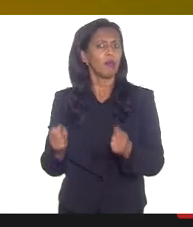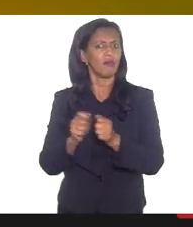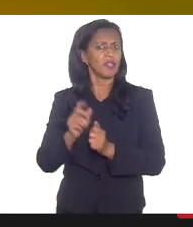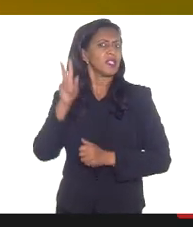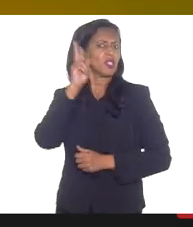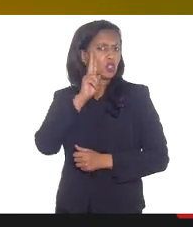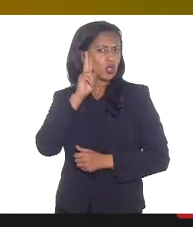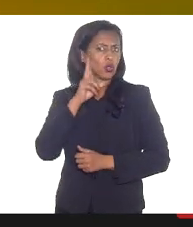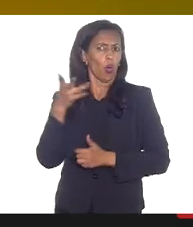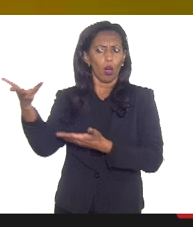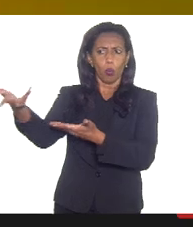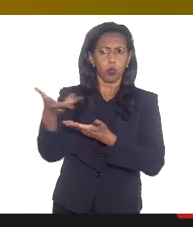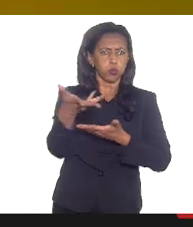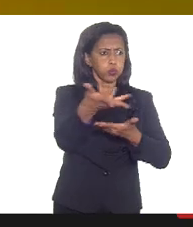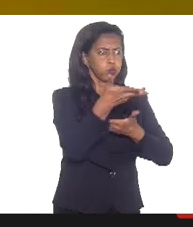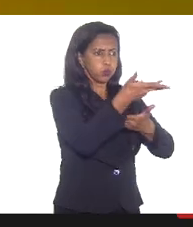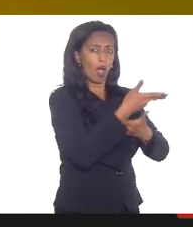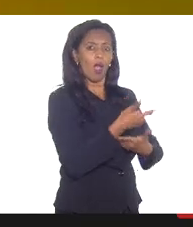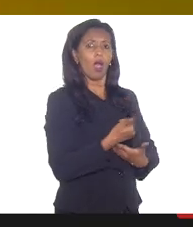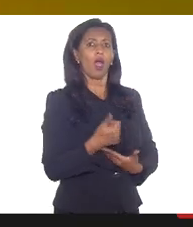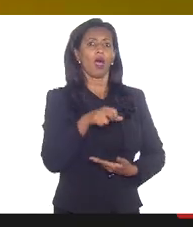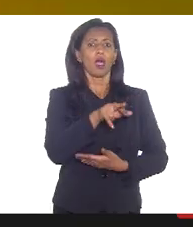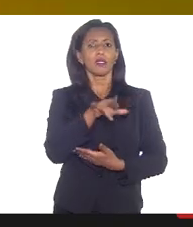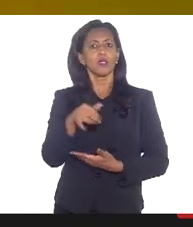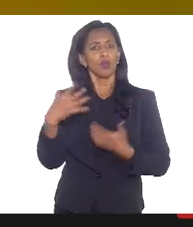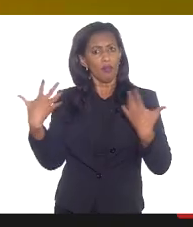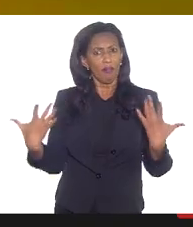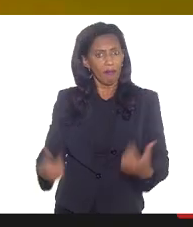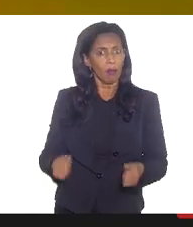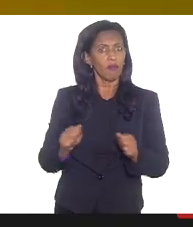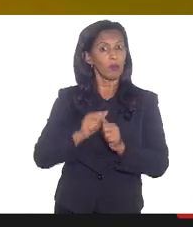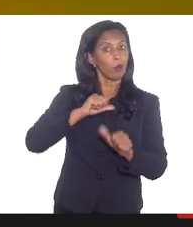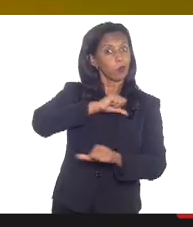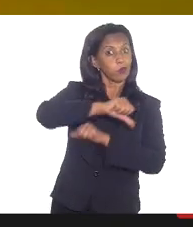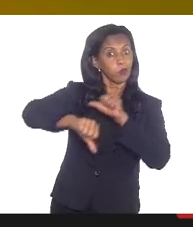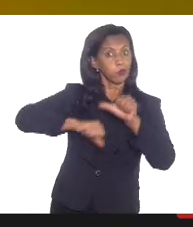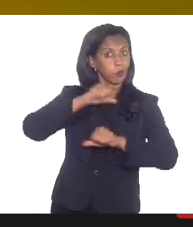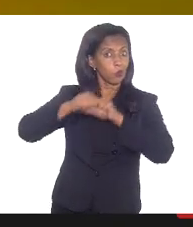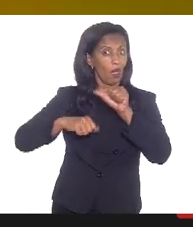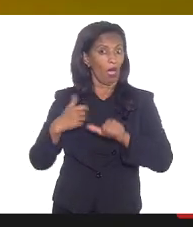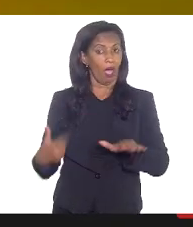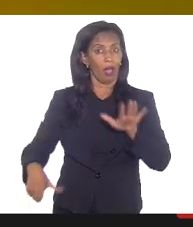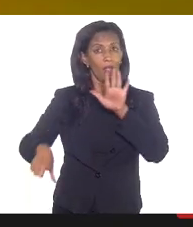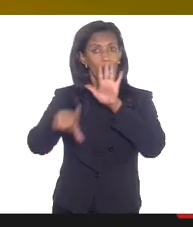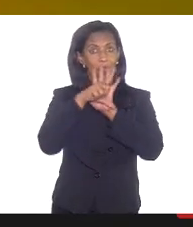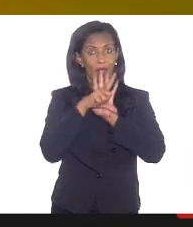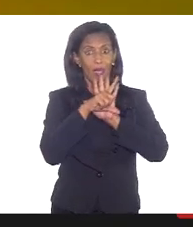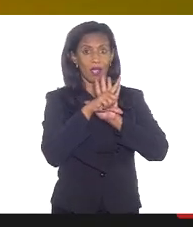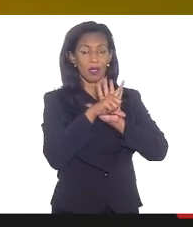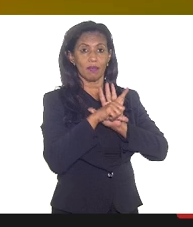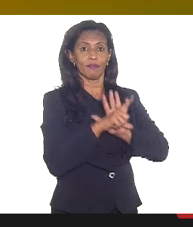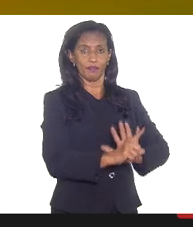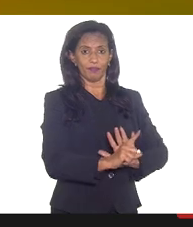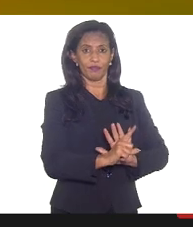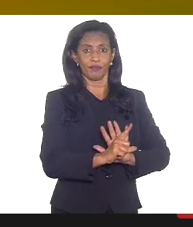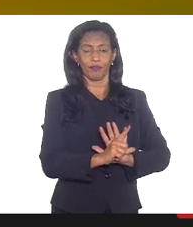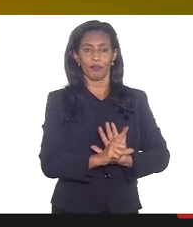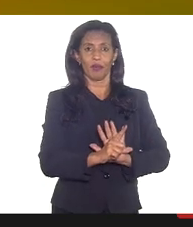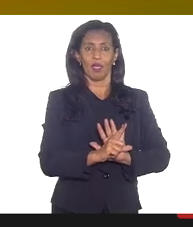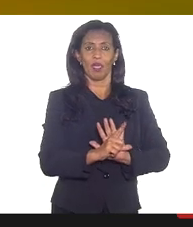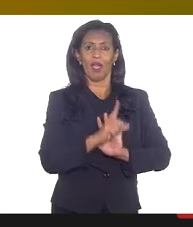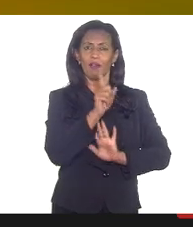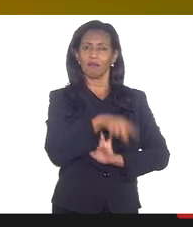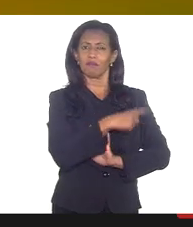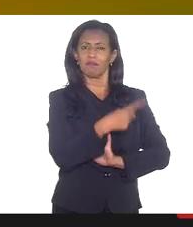aos servidores da Secretaria de Educação a fazer história, a revogar essa lei, a barrar essa